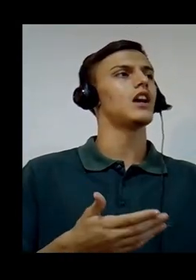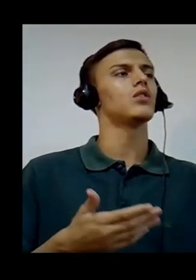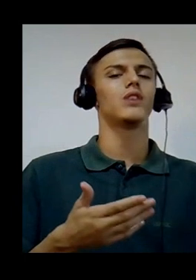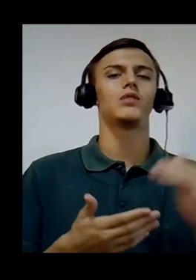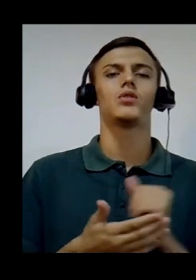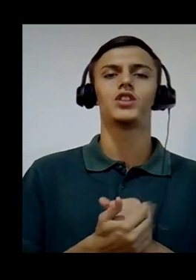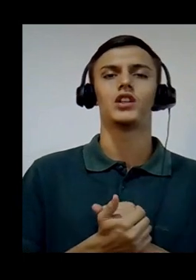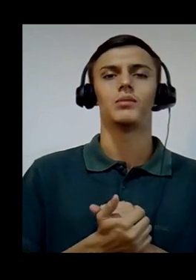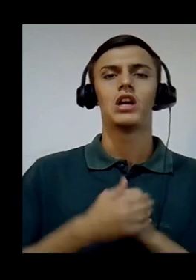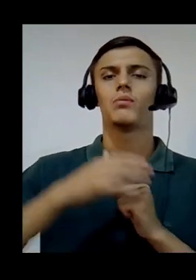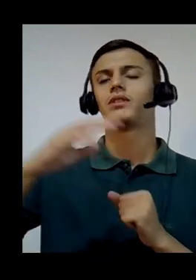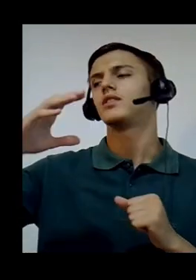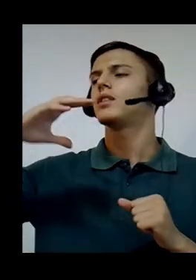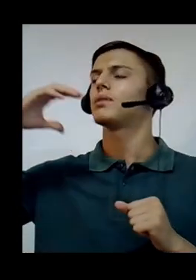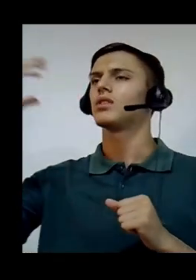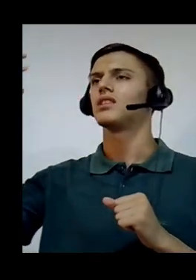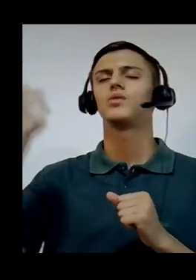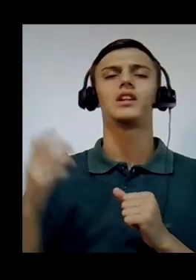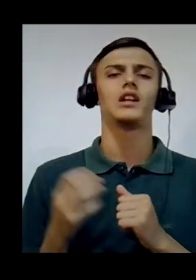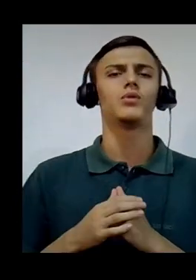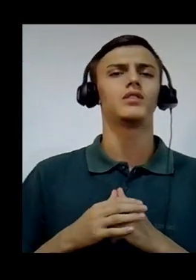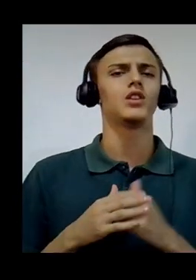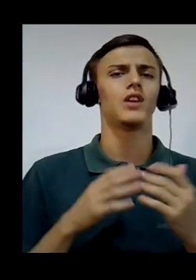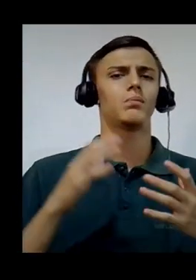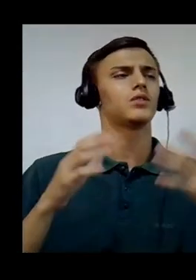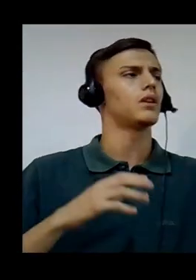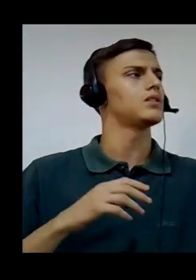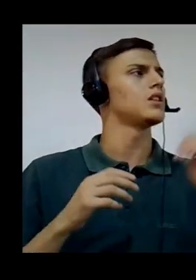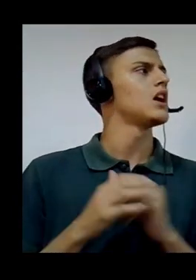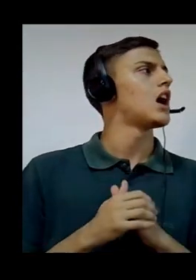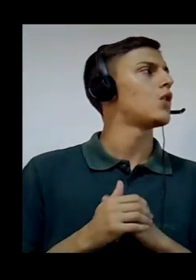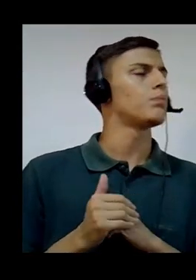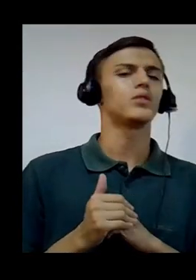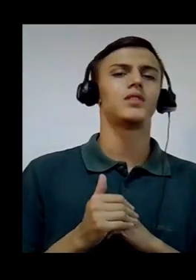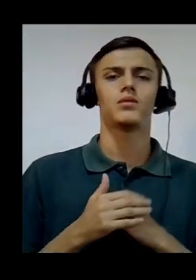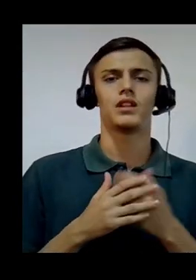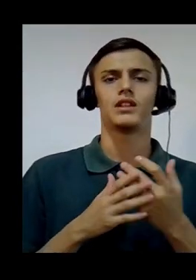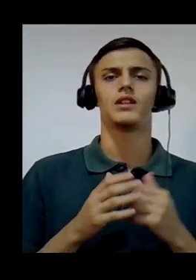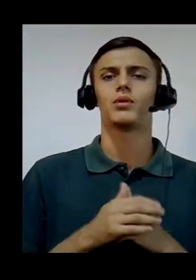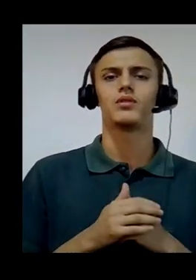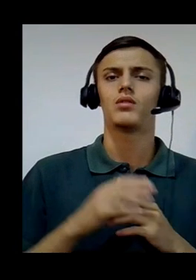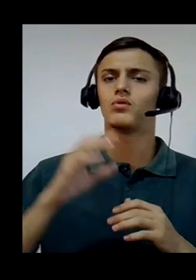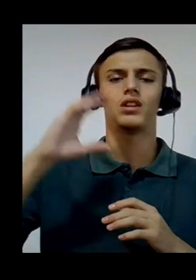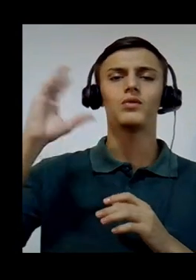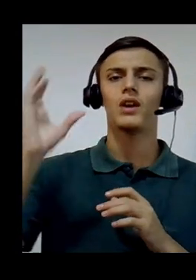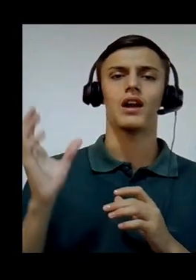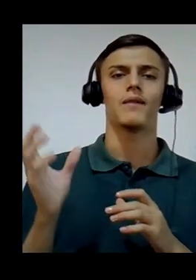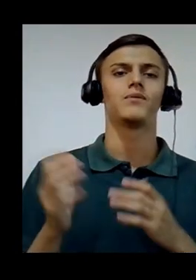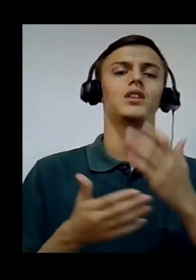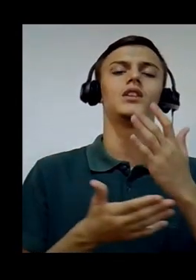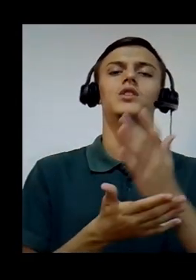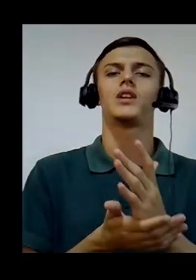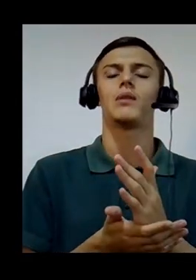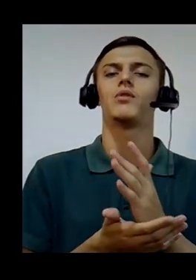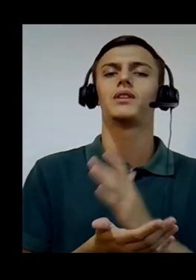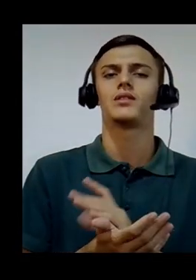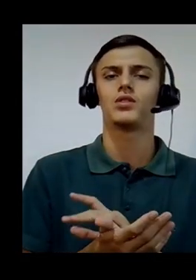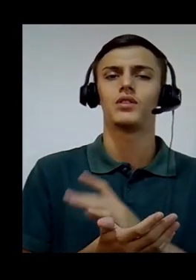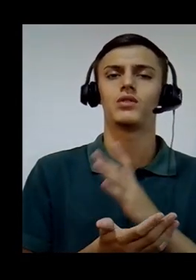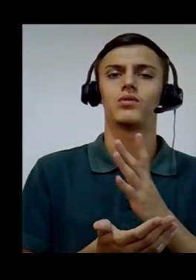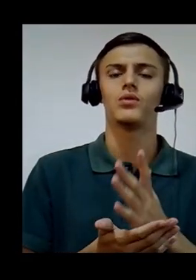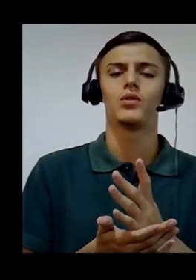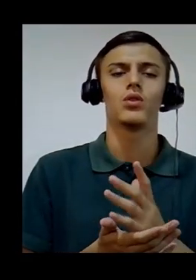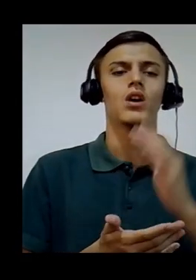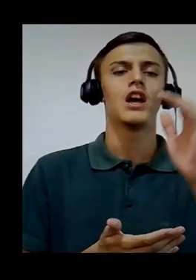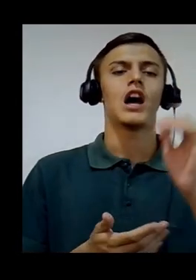local externo vai envolver chama. Muitas vezes a pessoa identifica ali um incêndio e fala, putz, pode ser algum processo ali, né, da produção, não vou nem falar. Se identificar a